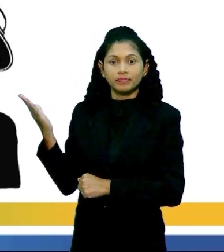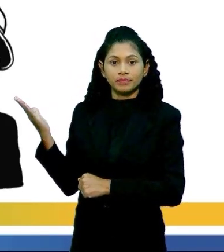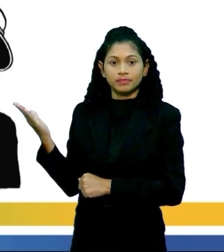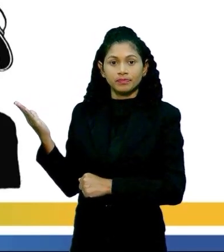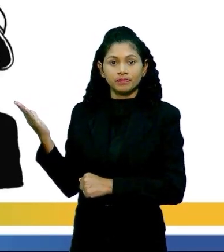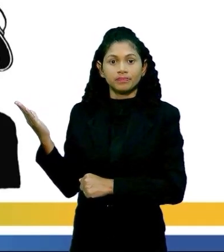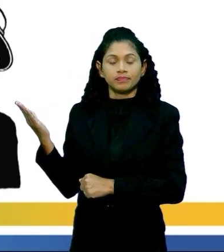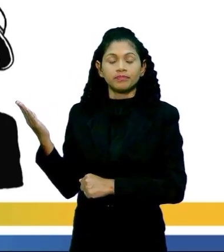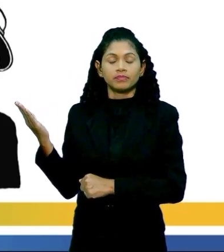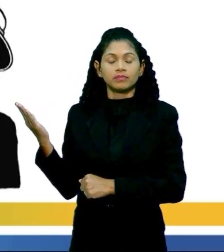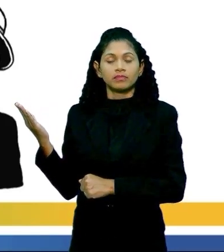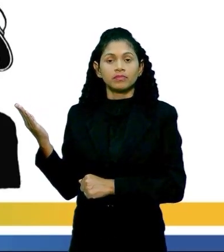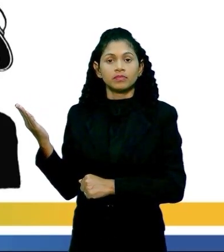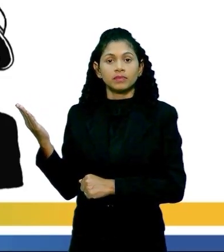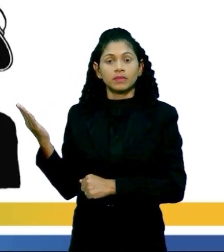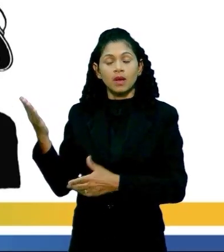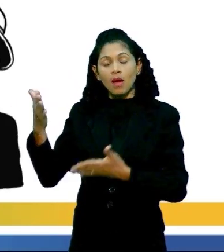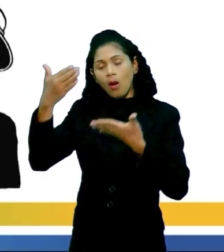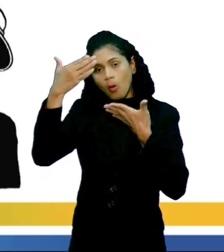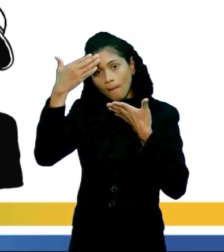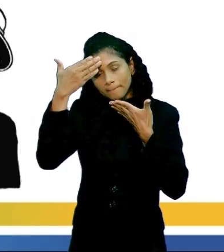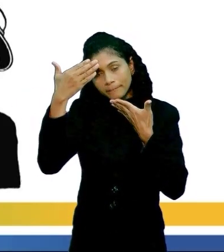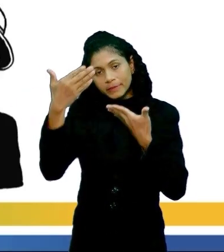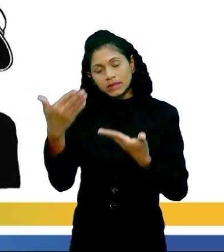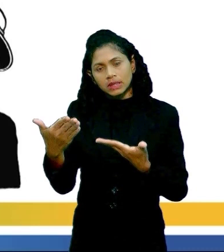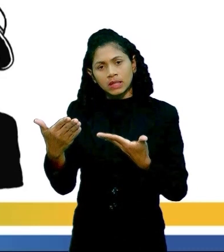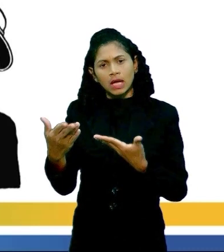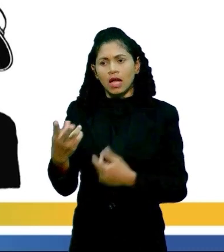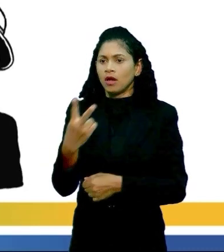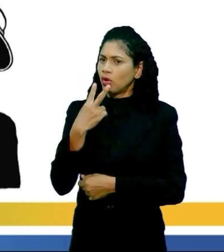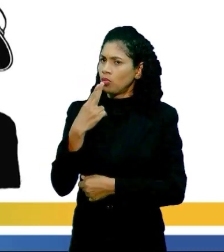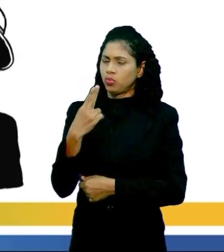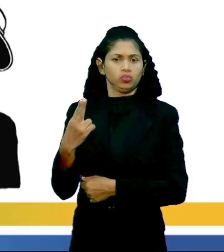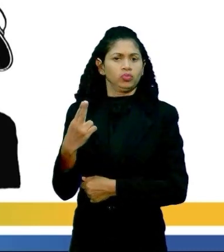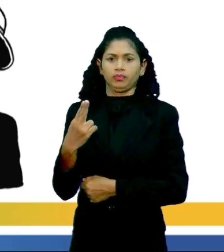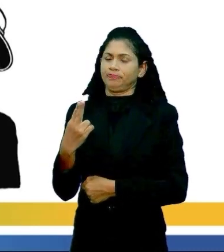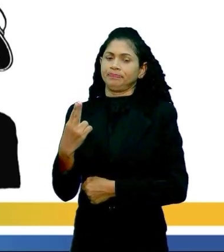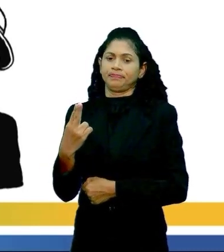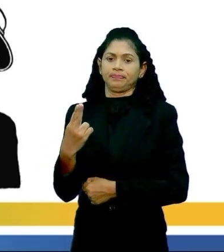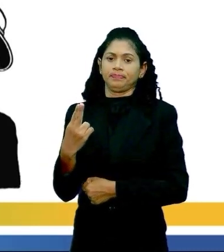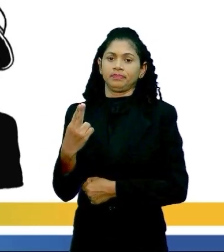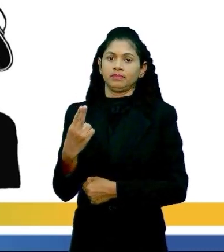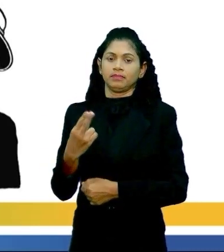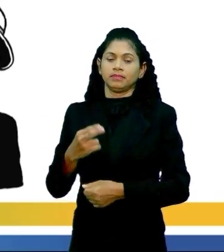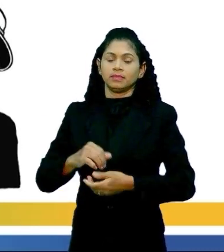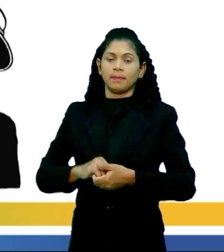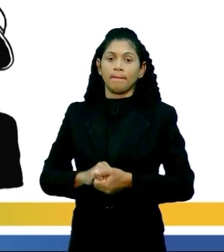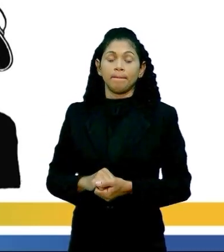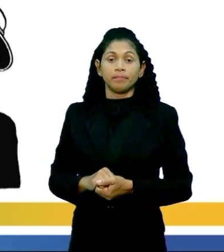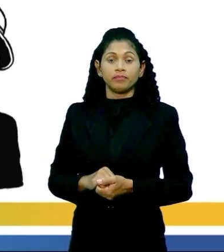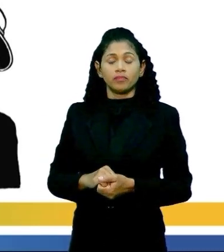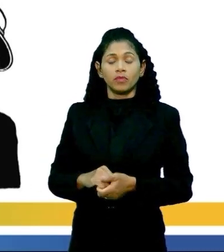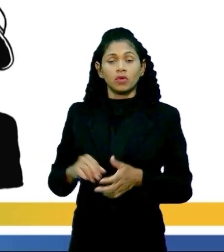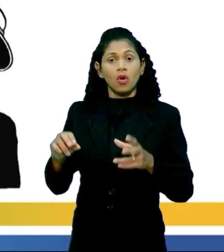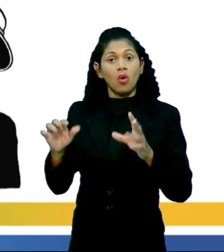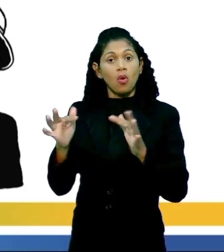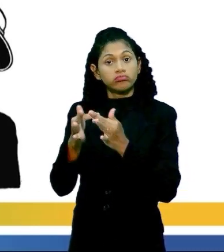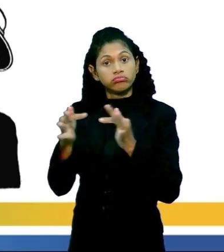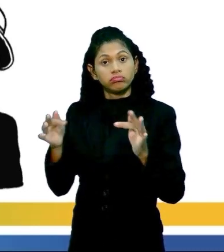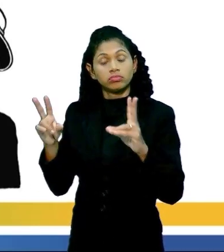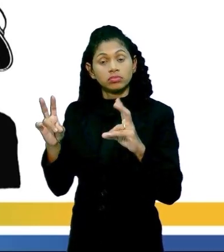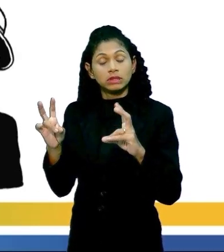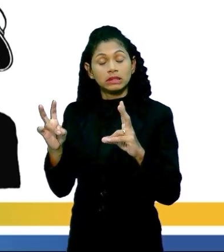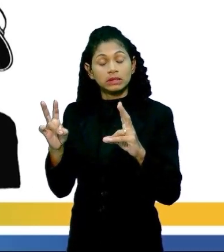fumar é o título aí de um texto publicitário produzido pelo Ministério da Educação e Cultura da Espanha. Esse título, associado ao conteúdo do texto, tem